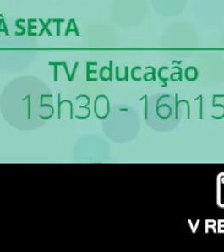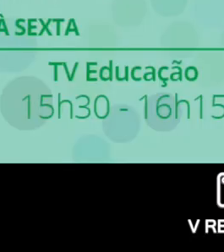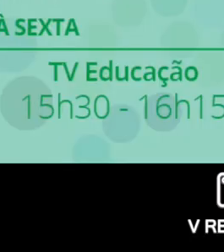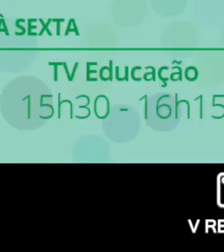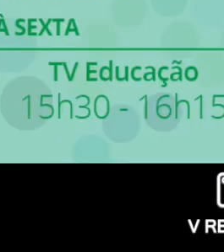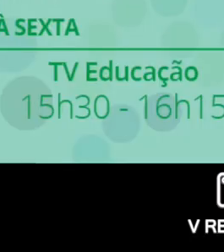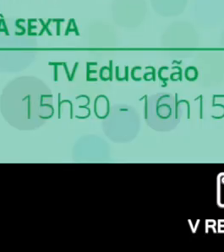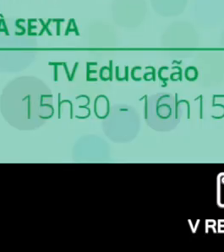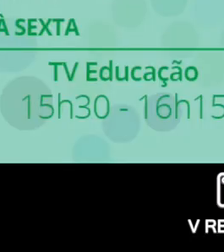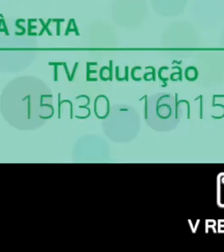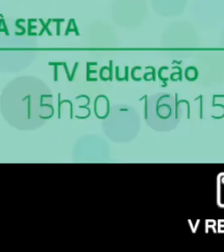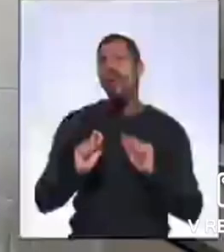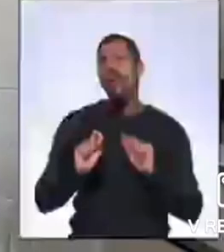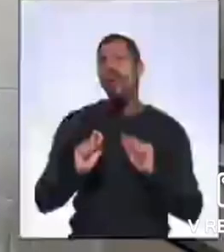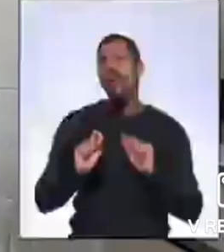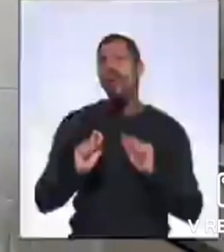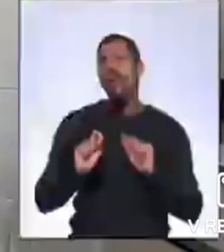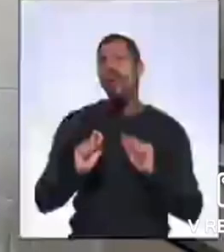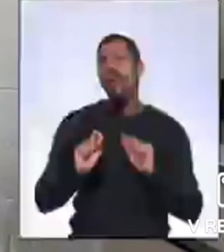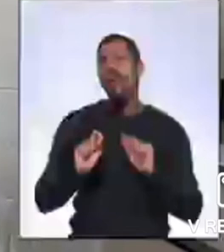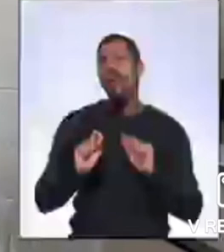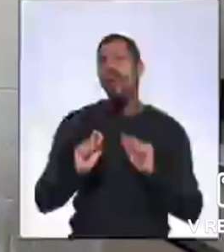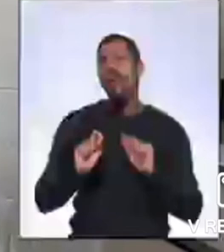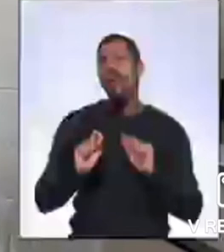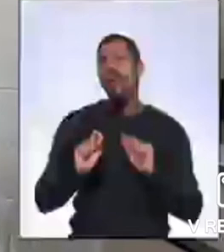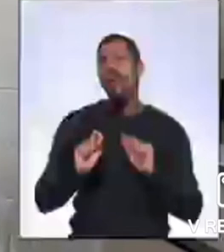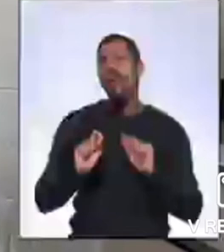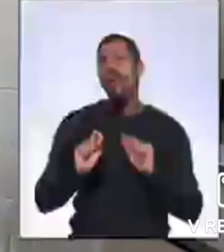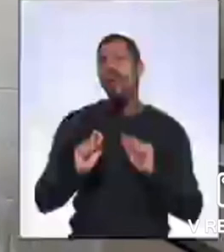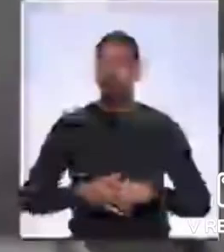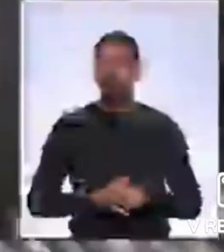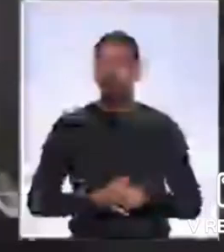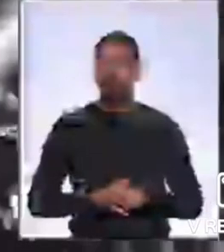Desafio é descobrir por que cada um ocupou um lugar.